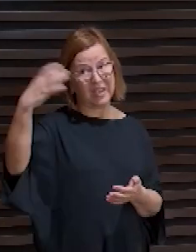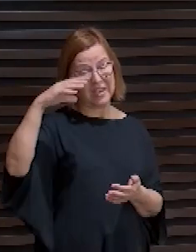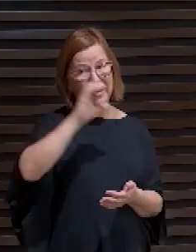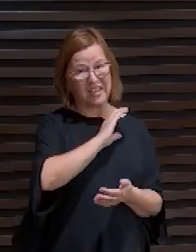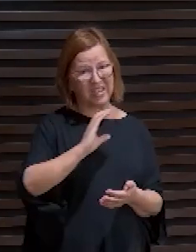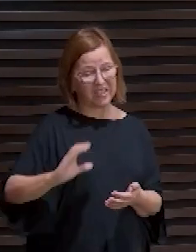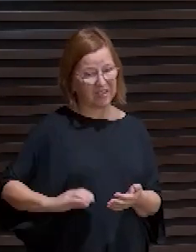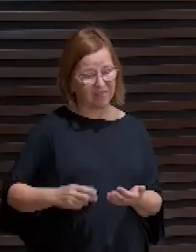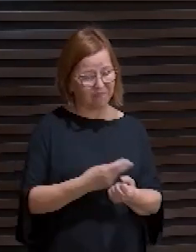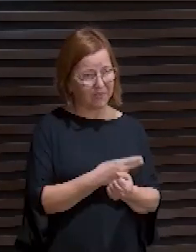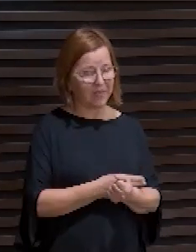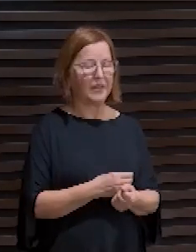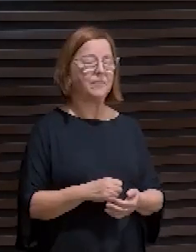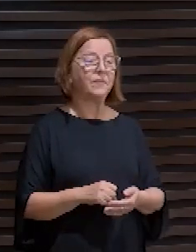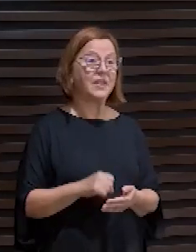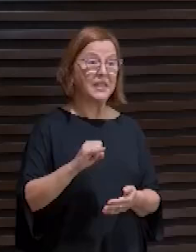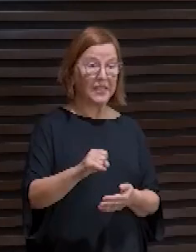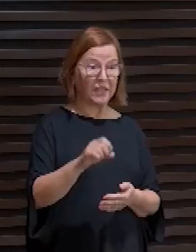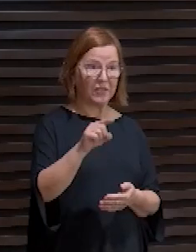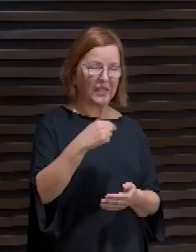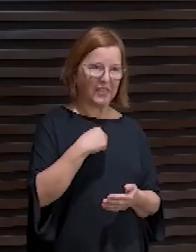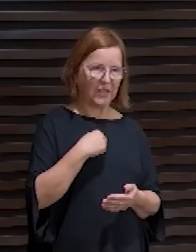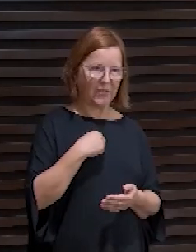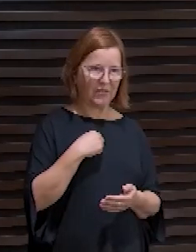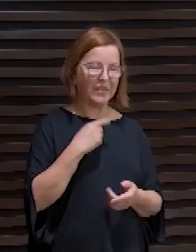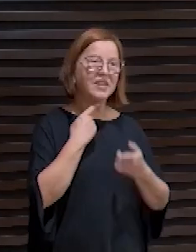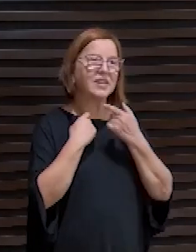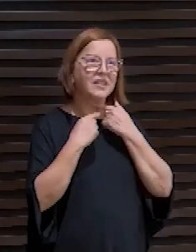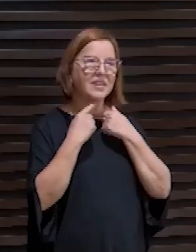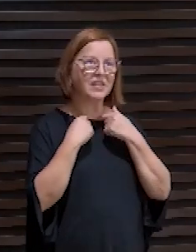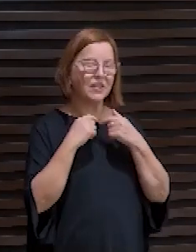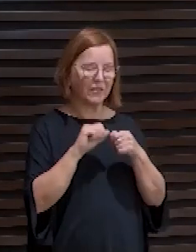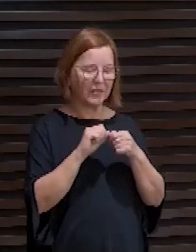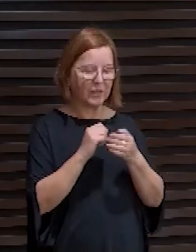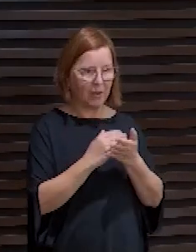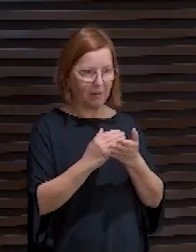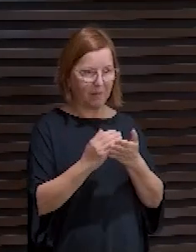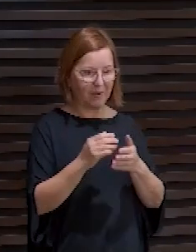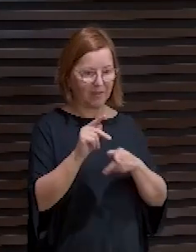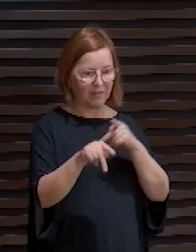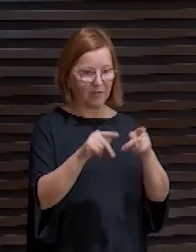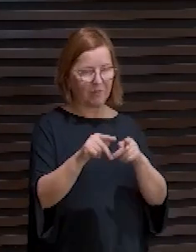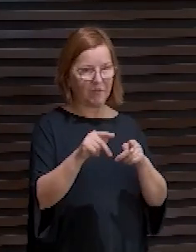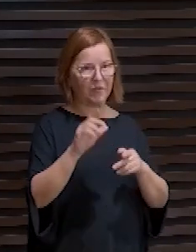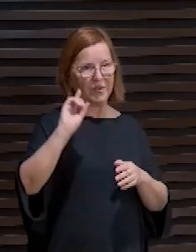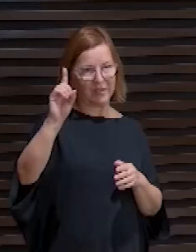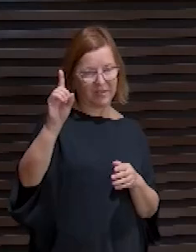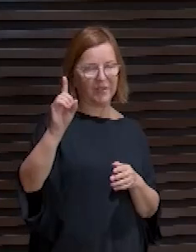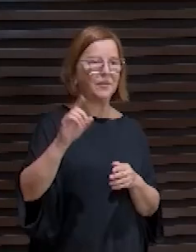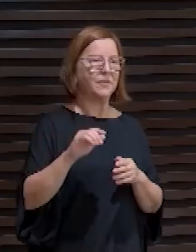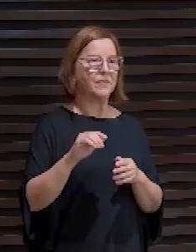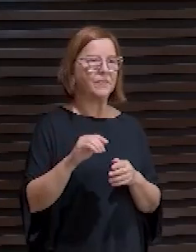eu desejamos sair da indolência e ser parte da solução dos entraves do relacionamento familiar e